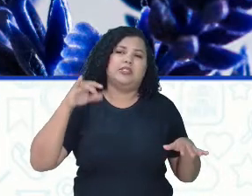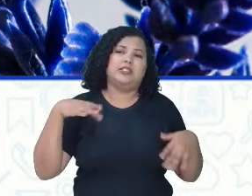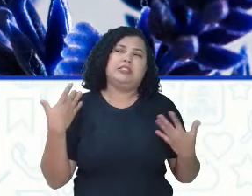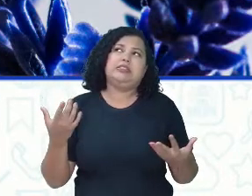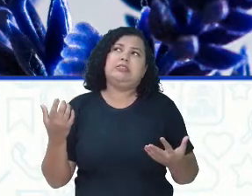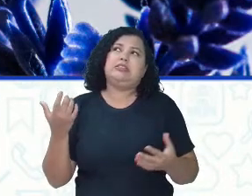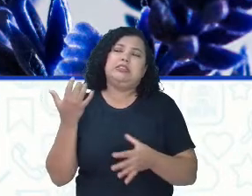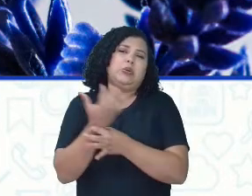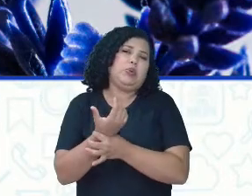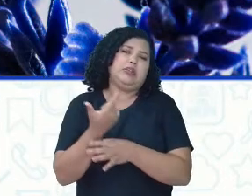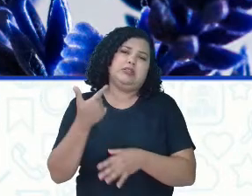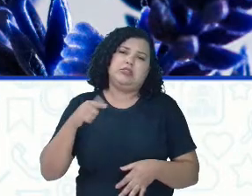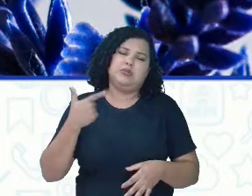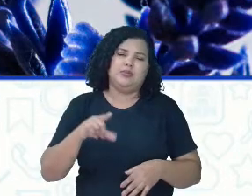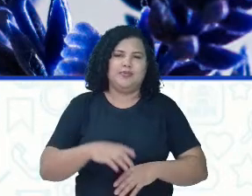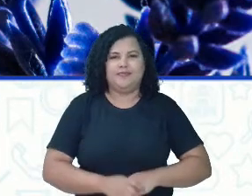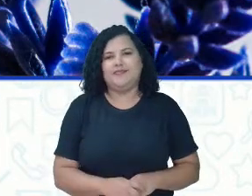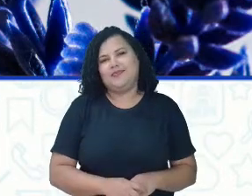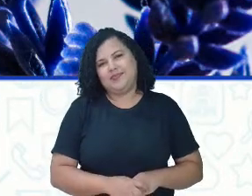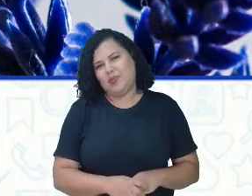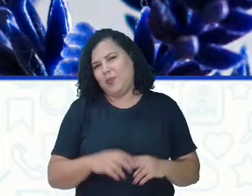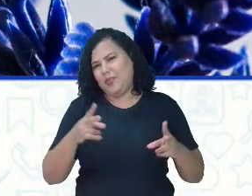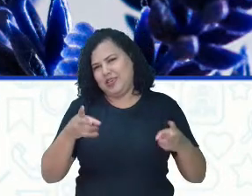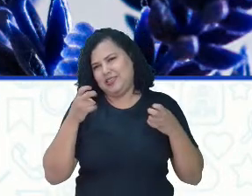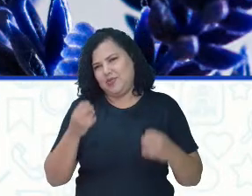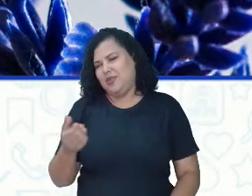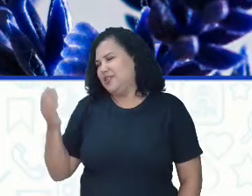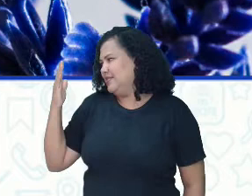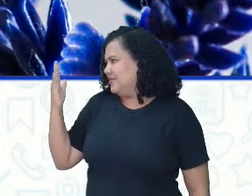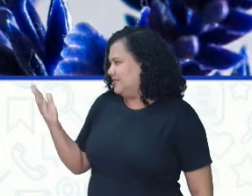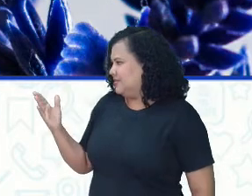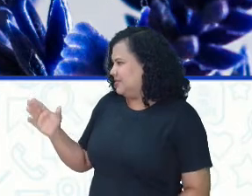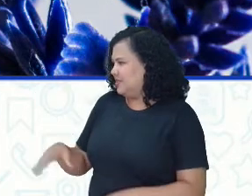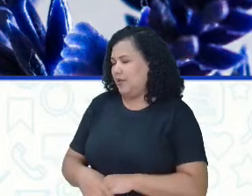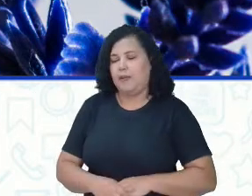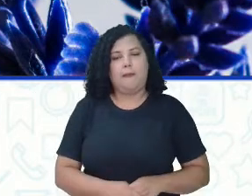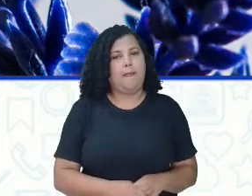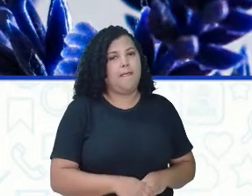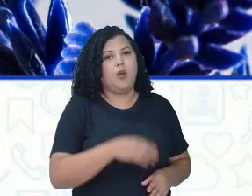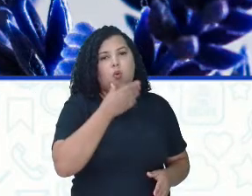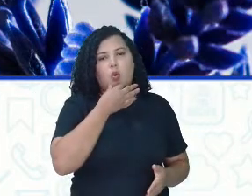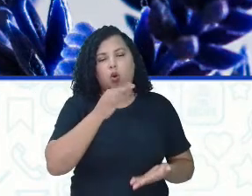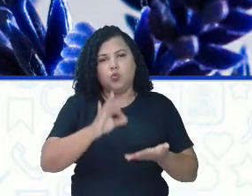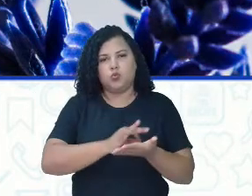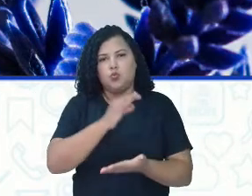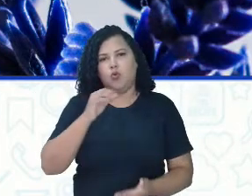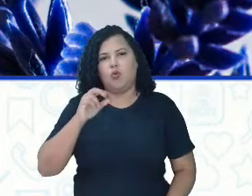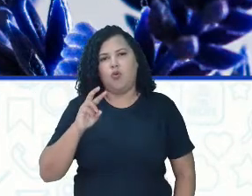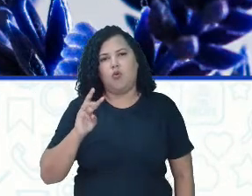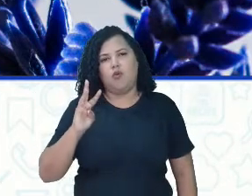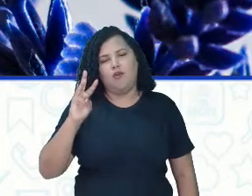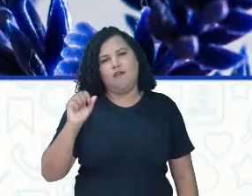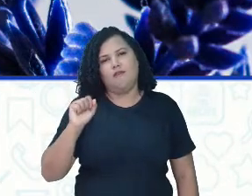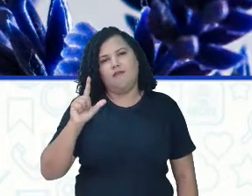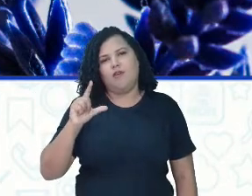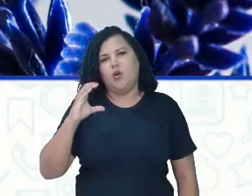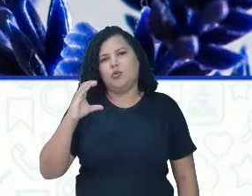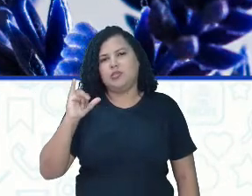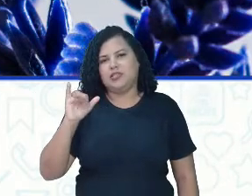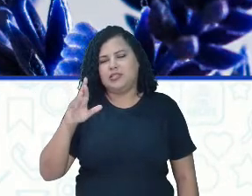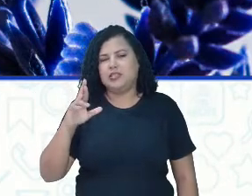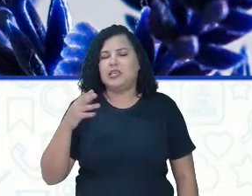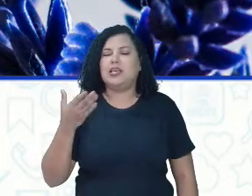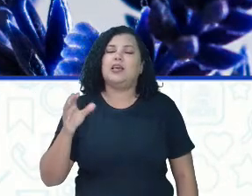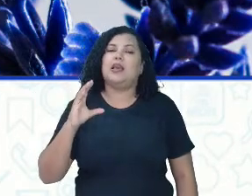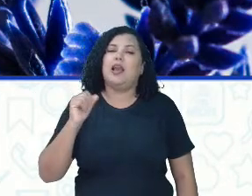insegurança é total. Ou seja, percebam que aqui nesse texto, o Valci Carrasco, mas na verdade o narrador, ele faz toda